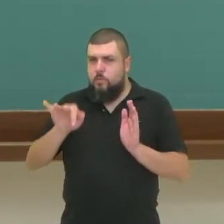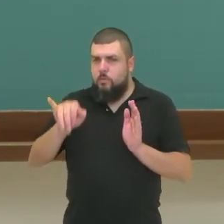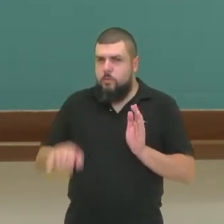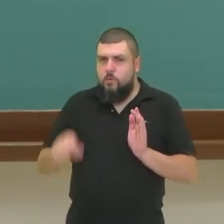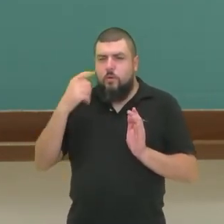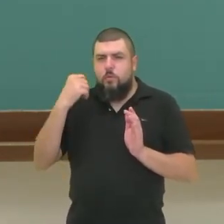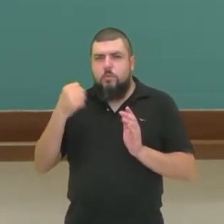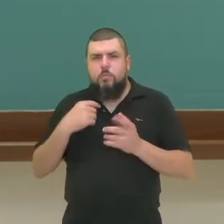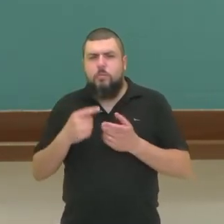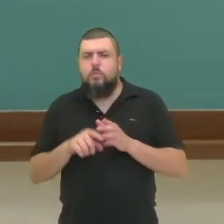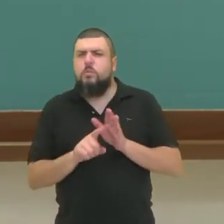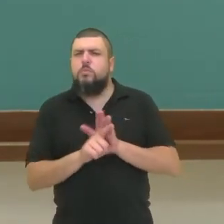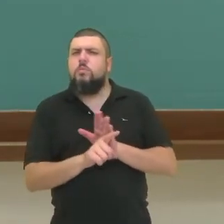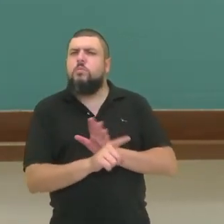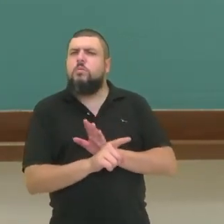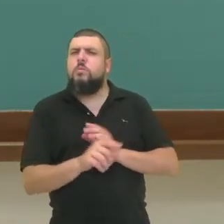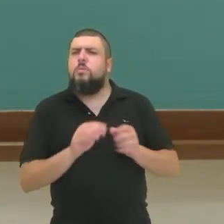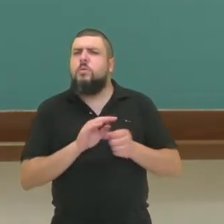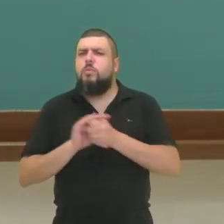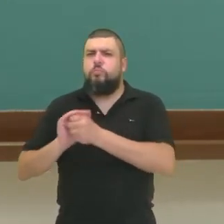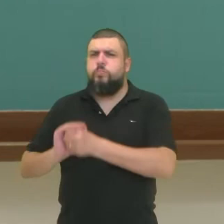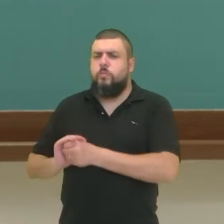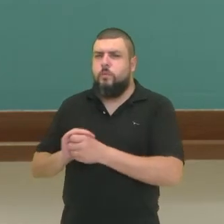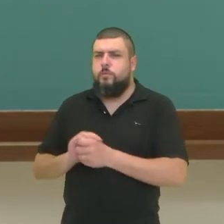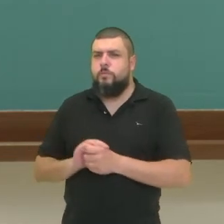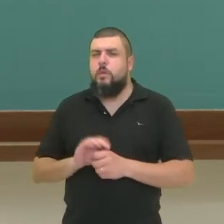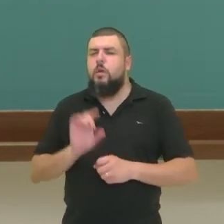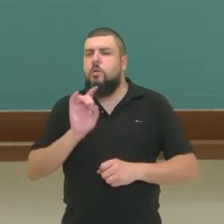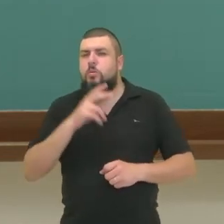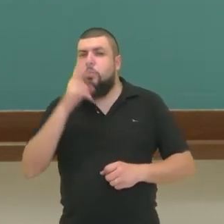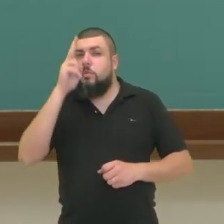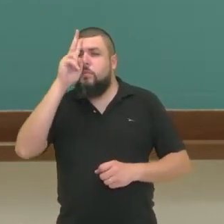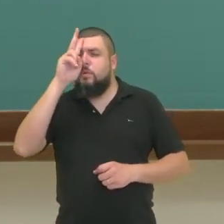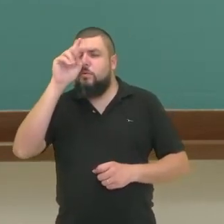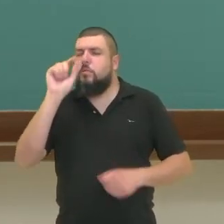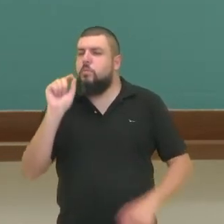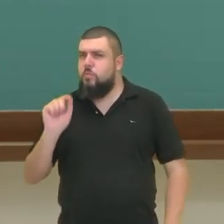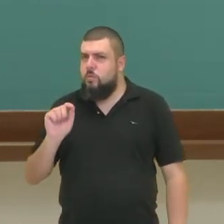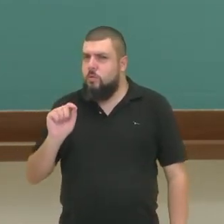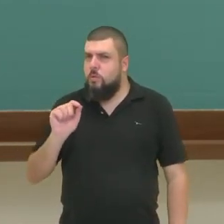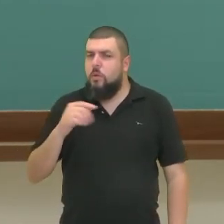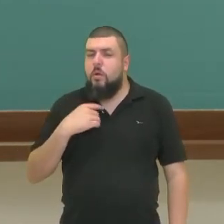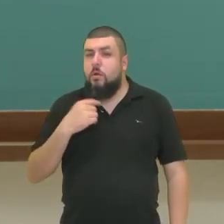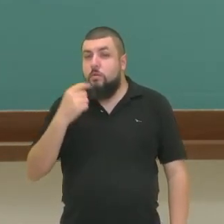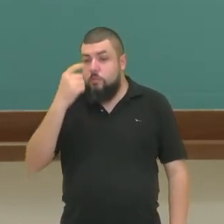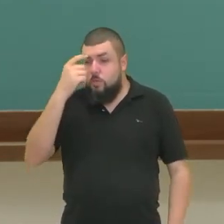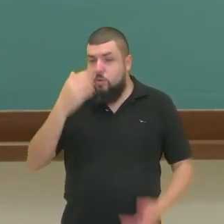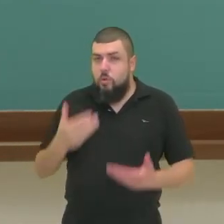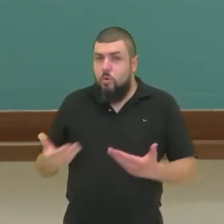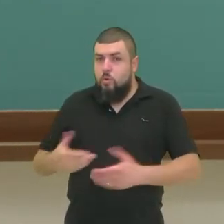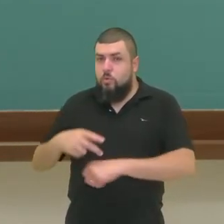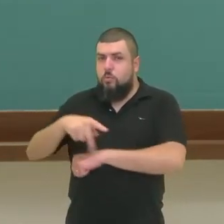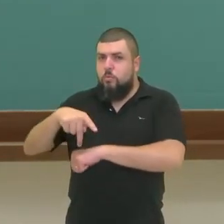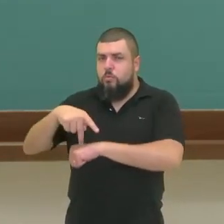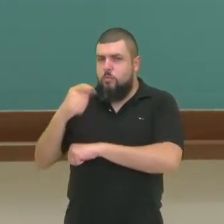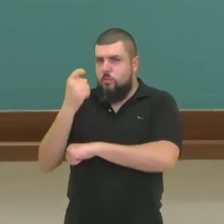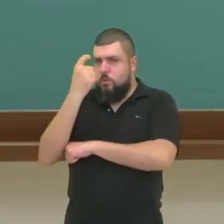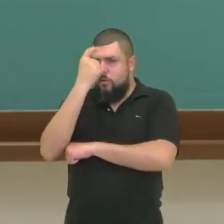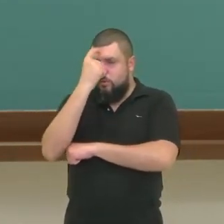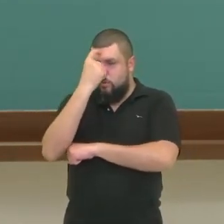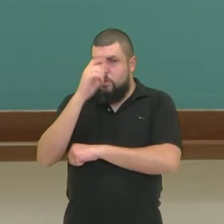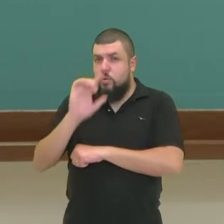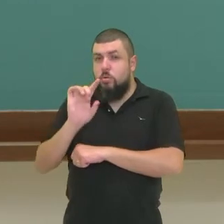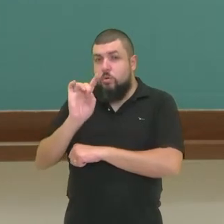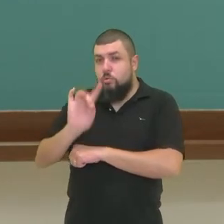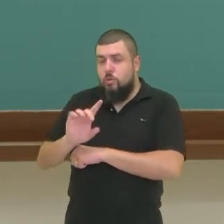essa dominação. Vale lembrar que aqui nós não estamos falando só do que hoje é o país Índia. Nós estamos falando